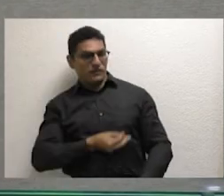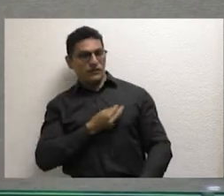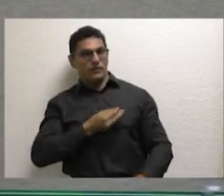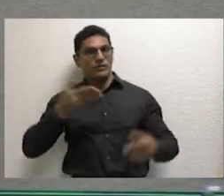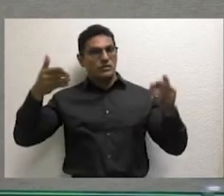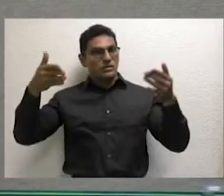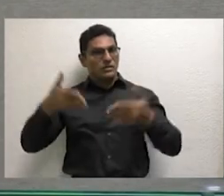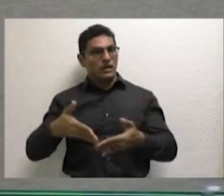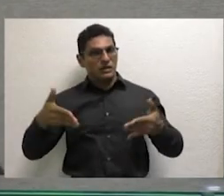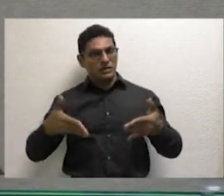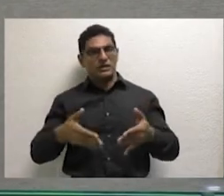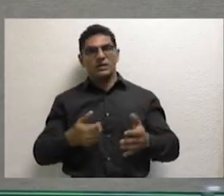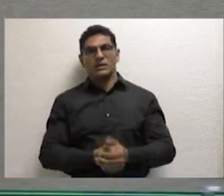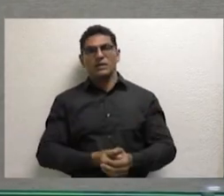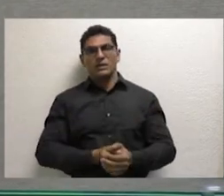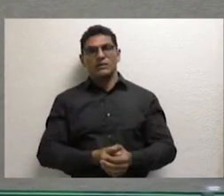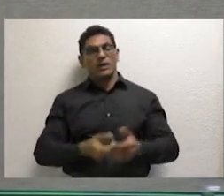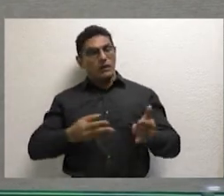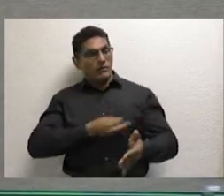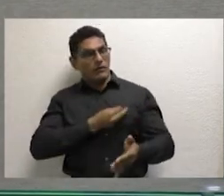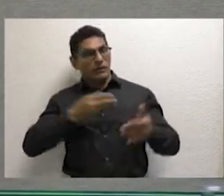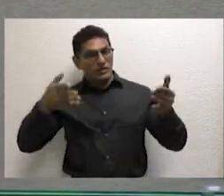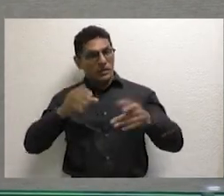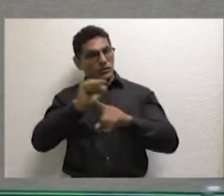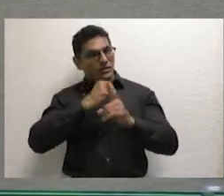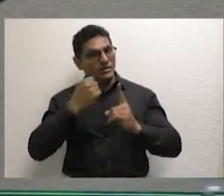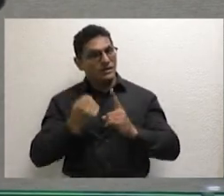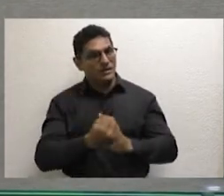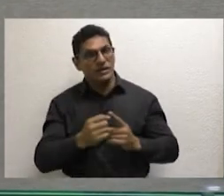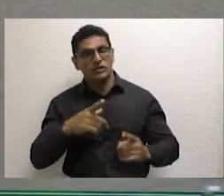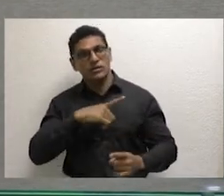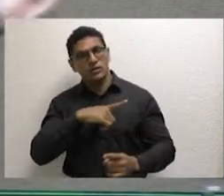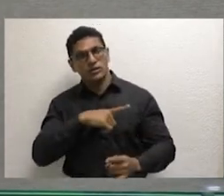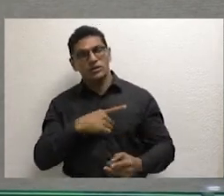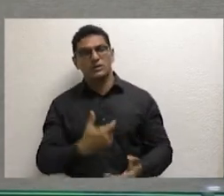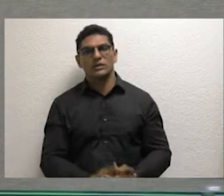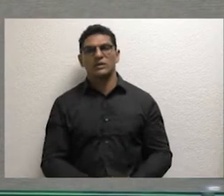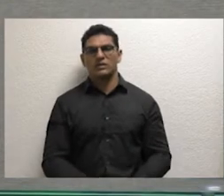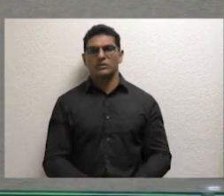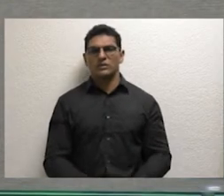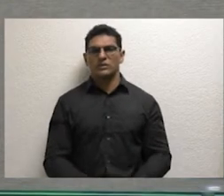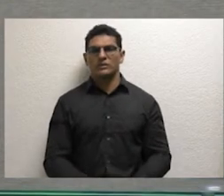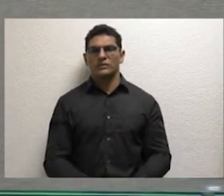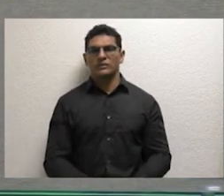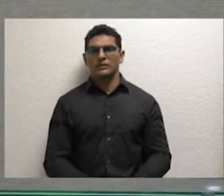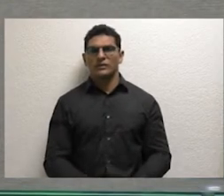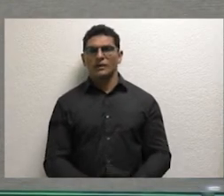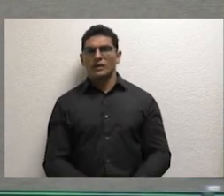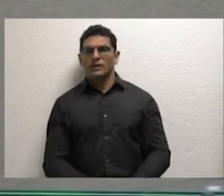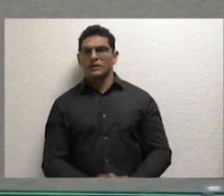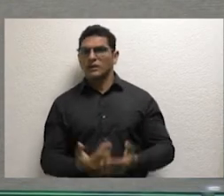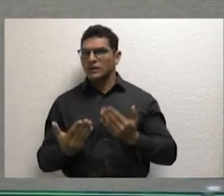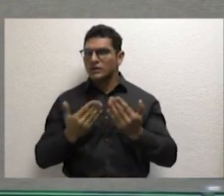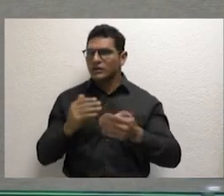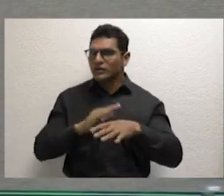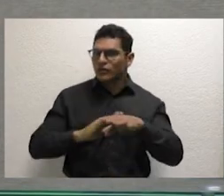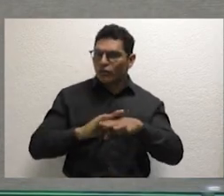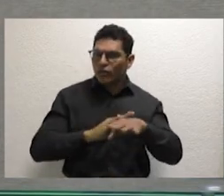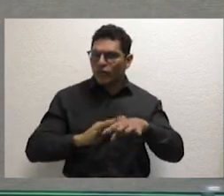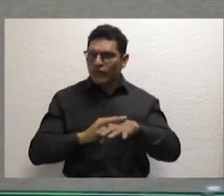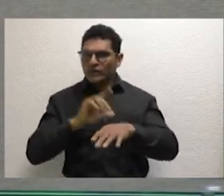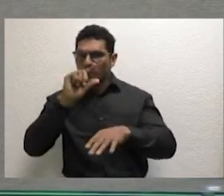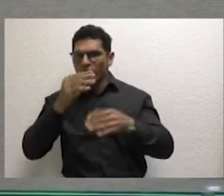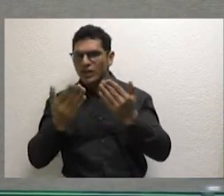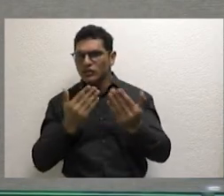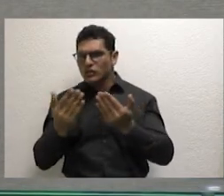amazonenses ou não mas que moramos no Amazonas que temos aonde nas pequenas conversas nas macro conversas